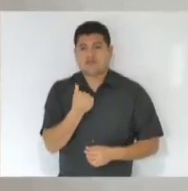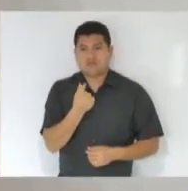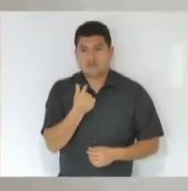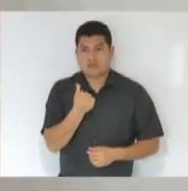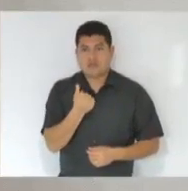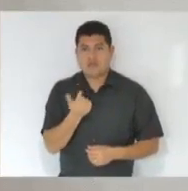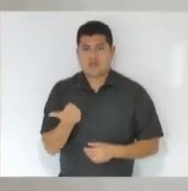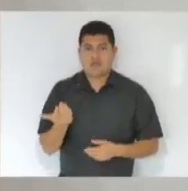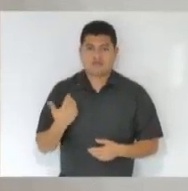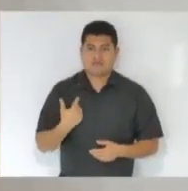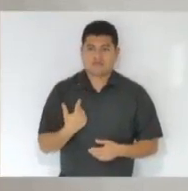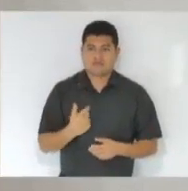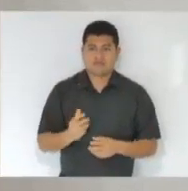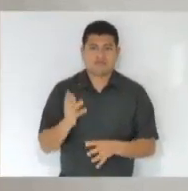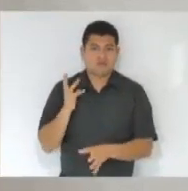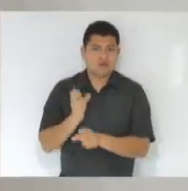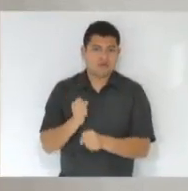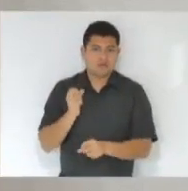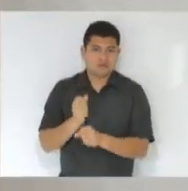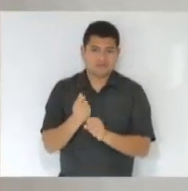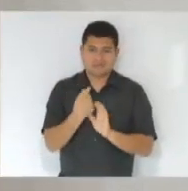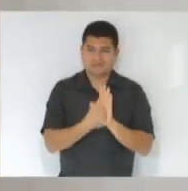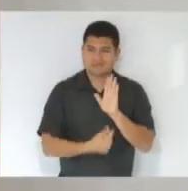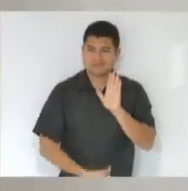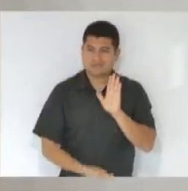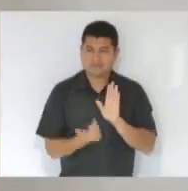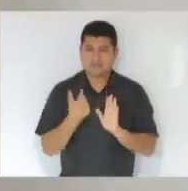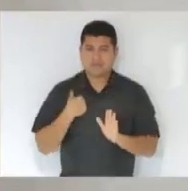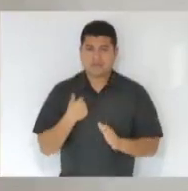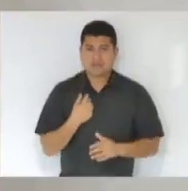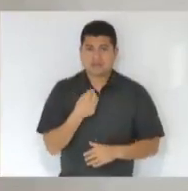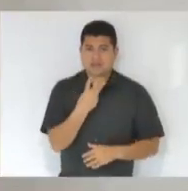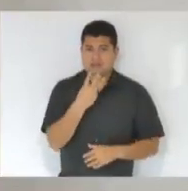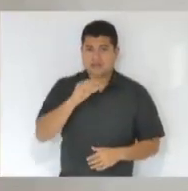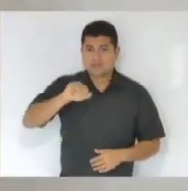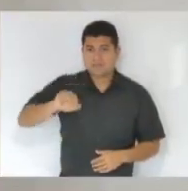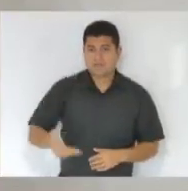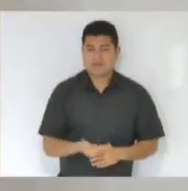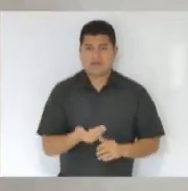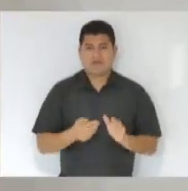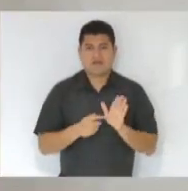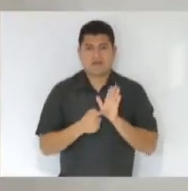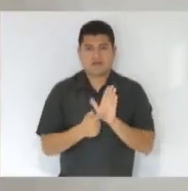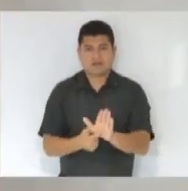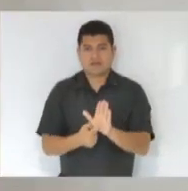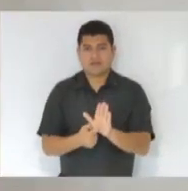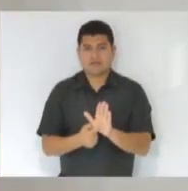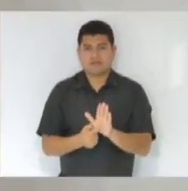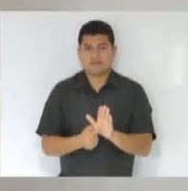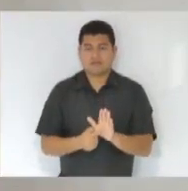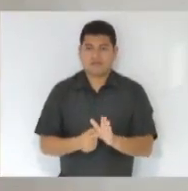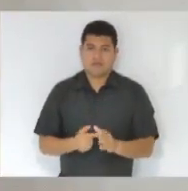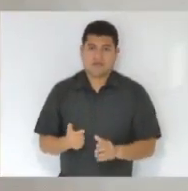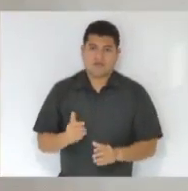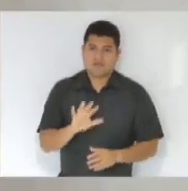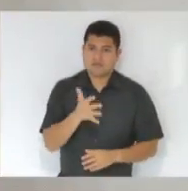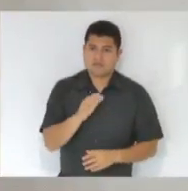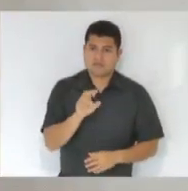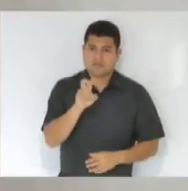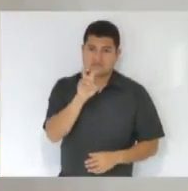de 6 milhões a serem indicados aos municípios, na proporção de 50%